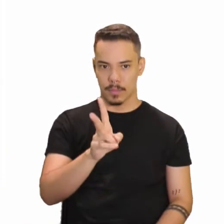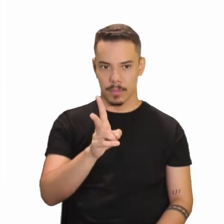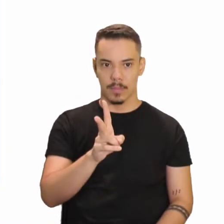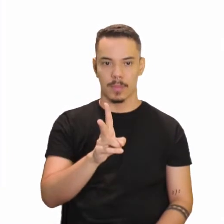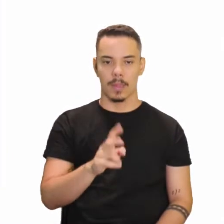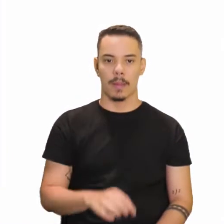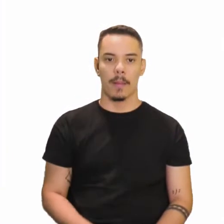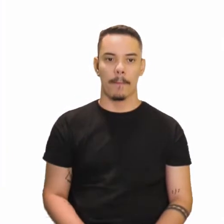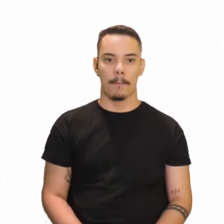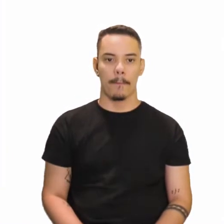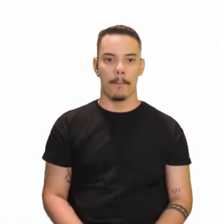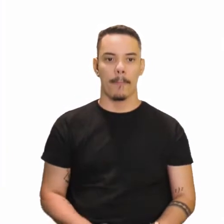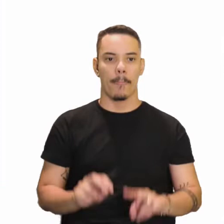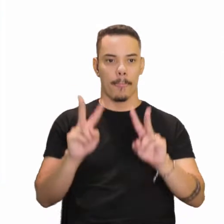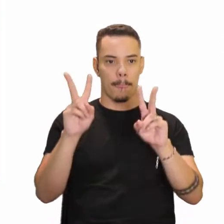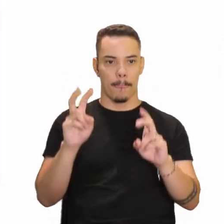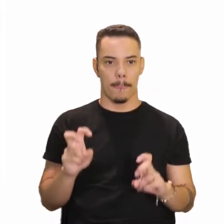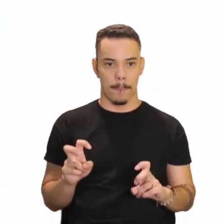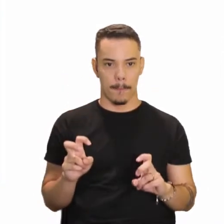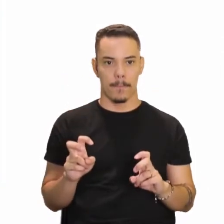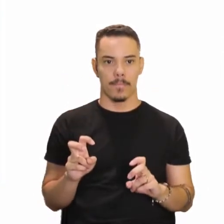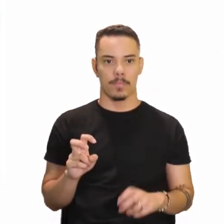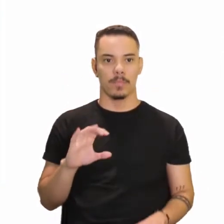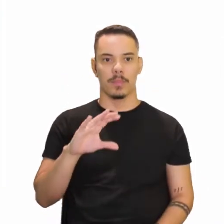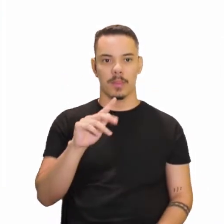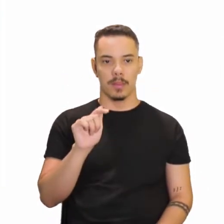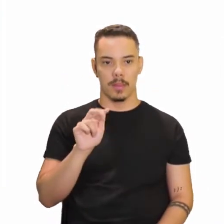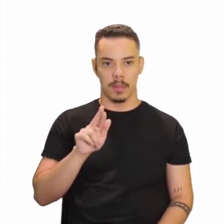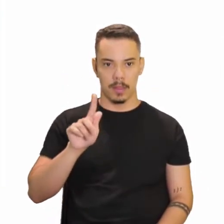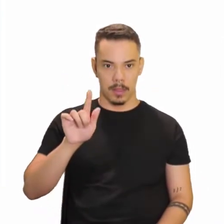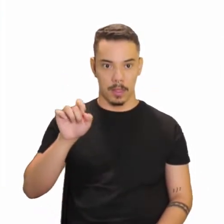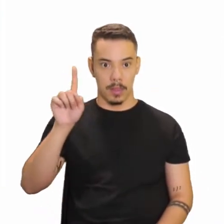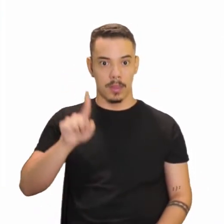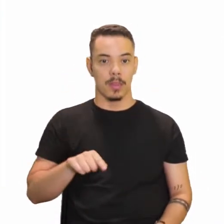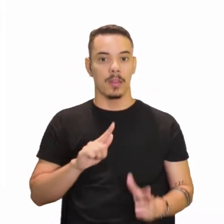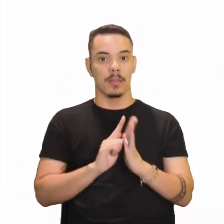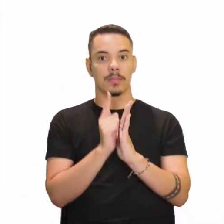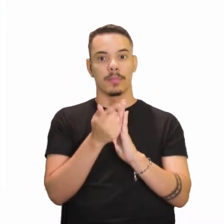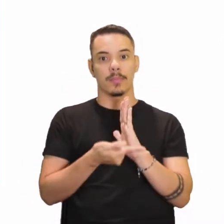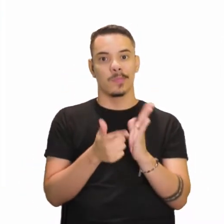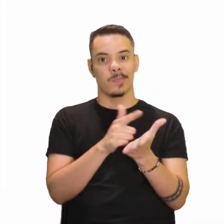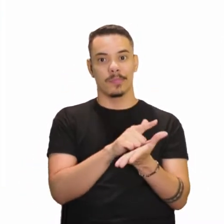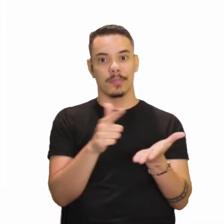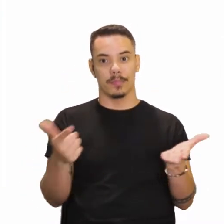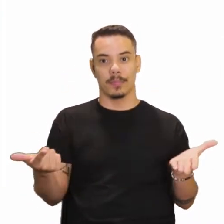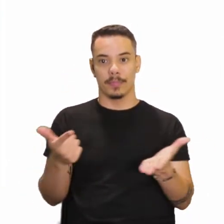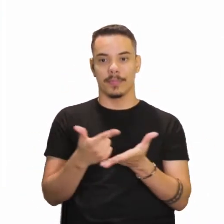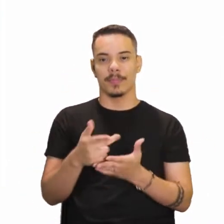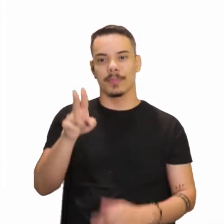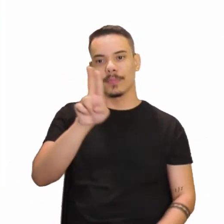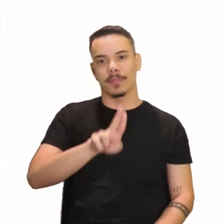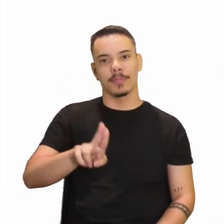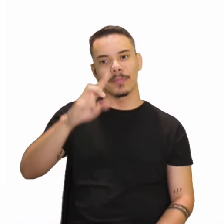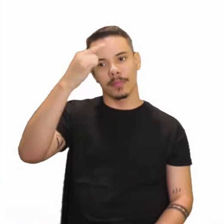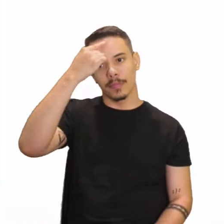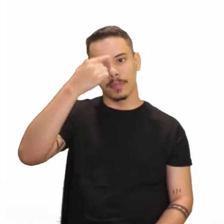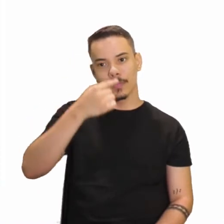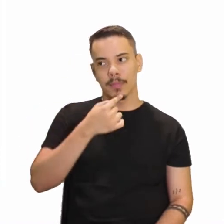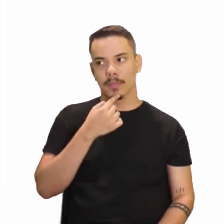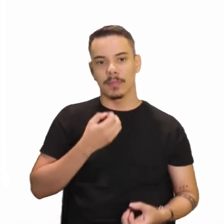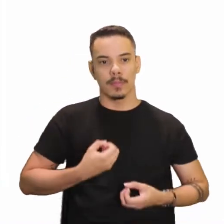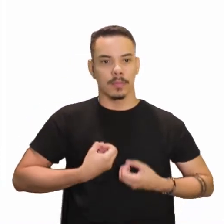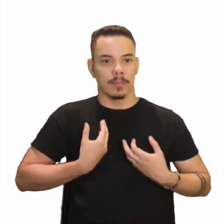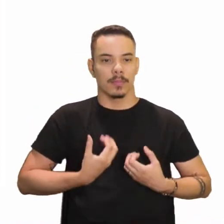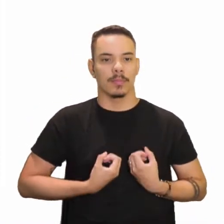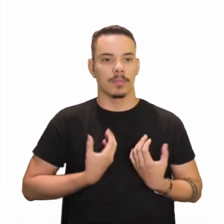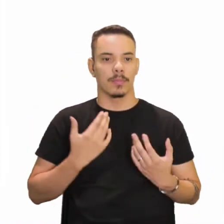continuando a falar sobre a charge a charge é um gênero jornalístico que se utiliza da imagem para